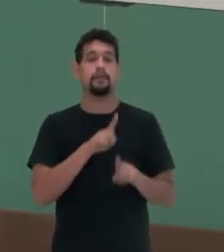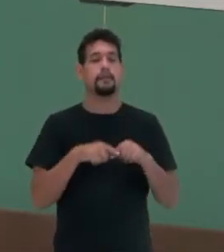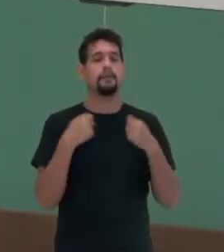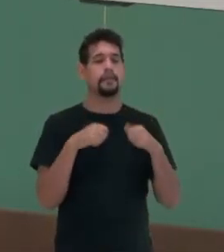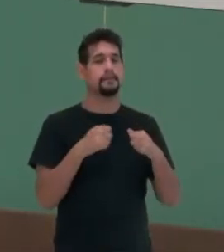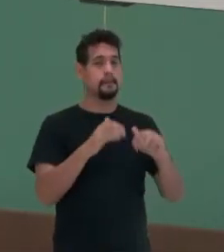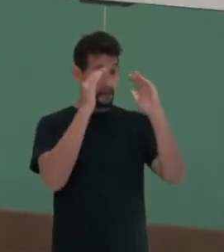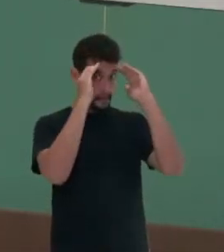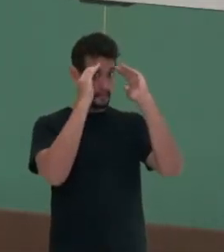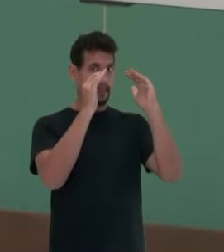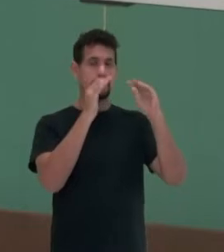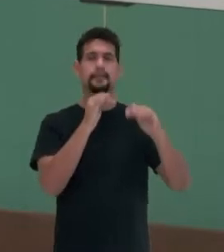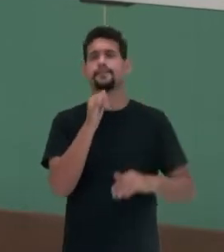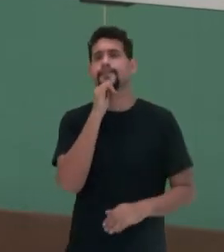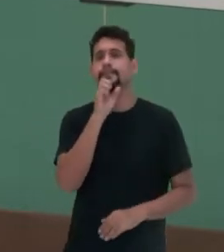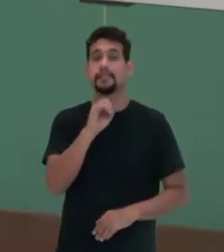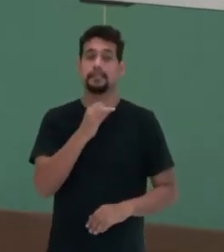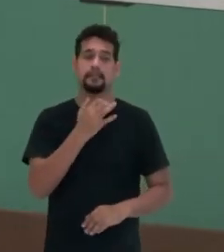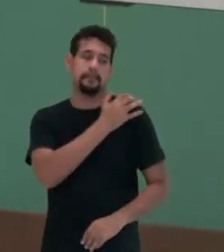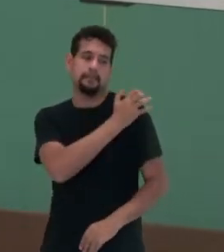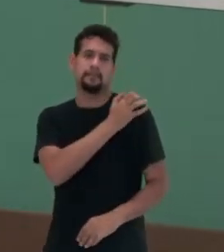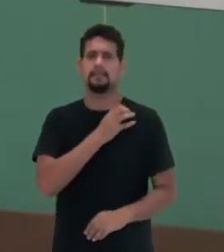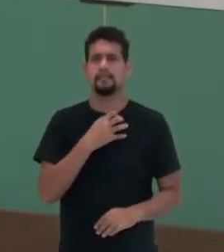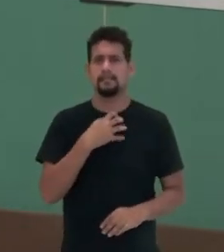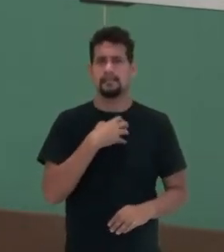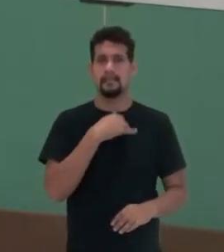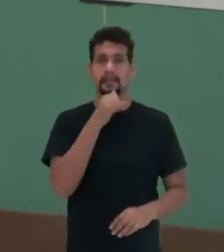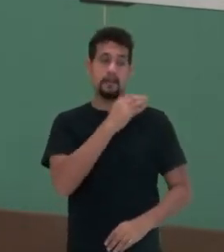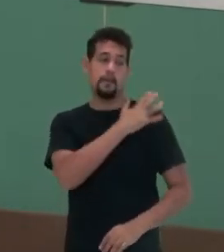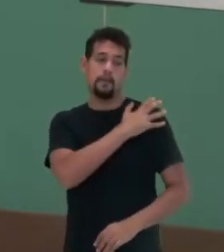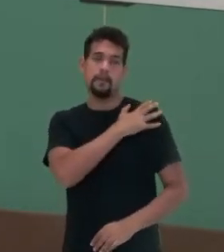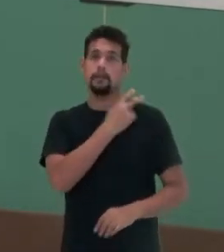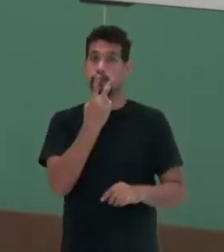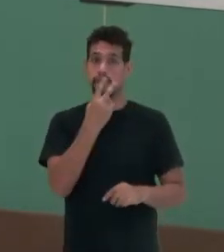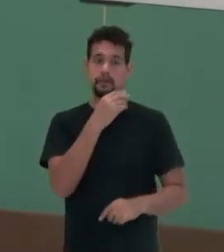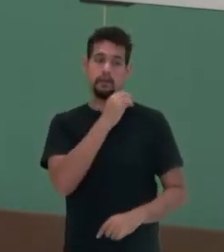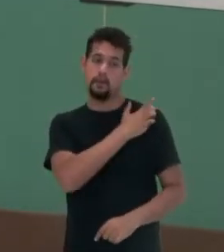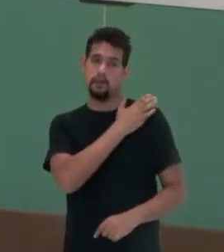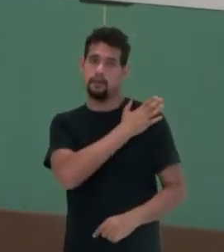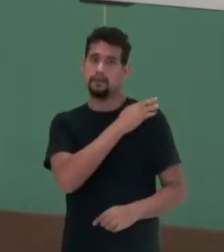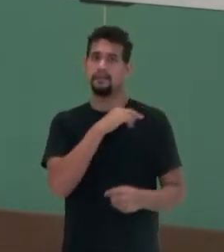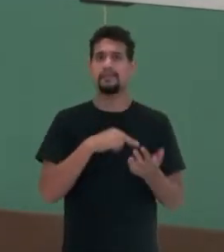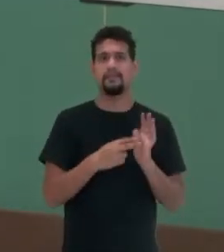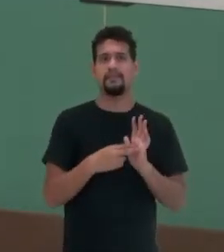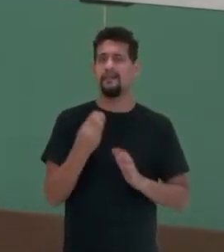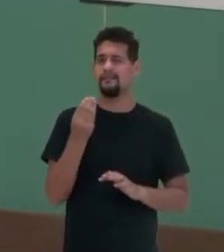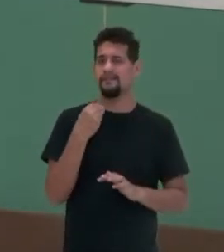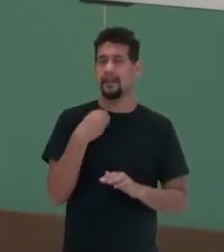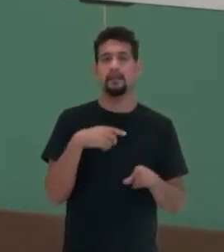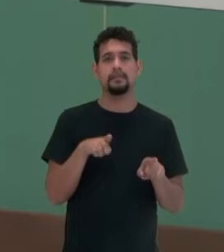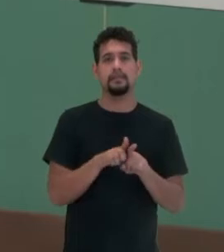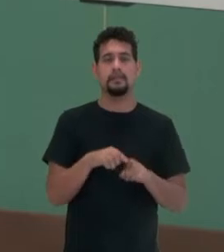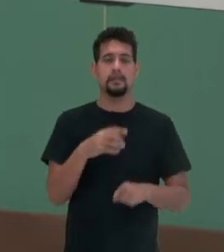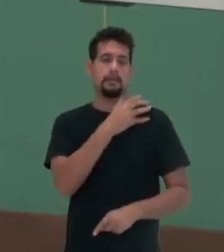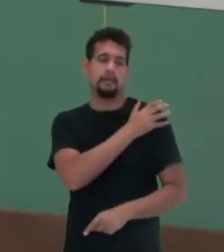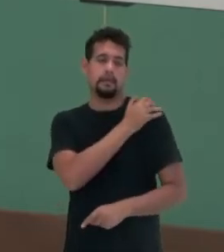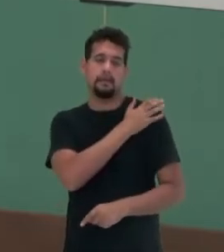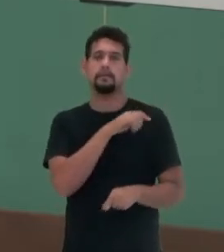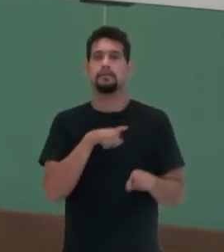né? Então, o atleta, quando ele sente que o adversário bateu 2 vezes, às vezes essa batida pode ser bem fraquinha, né? Ele vai